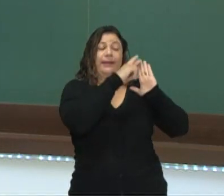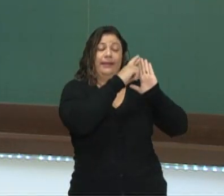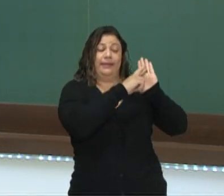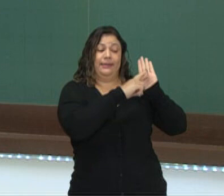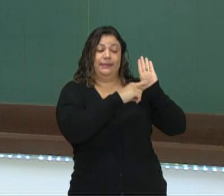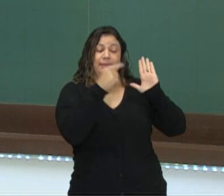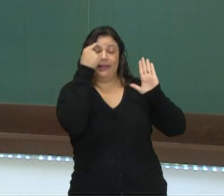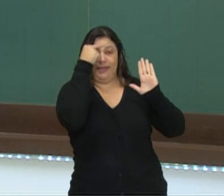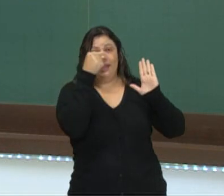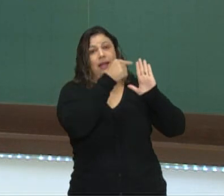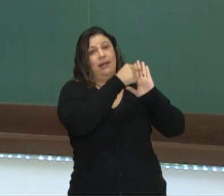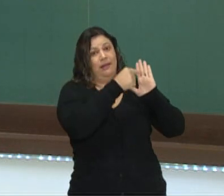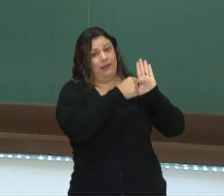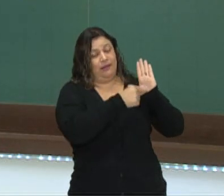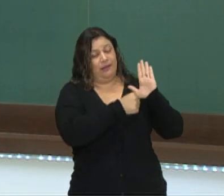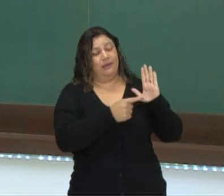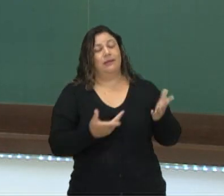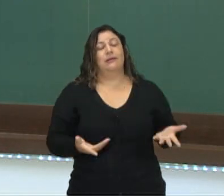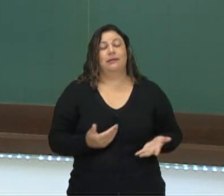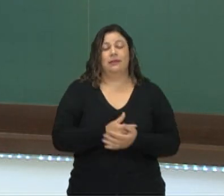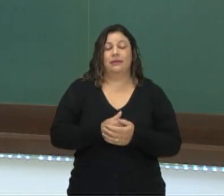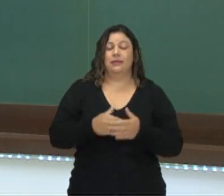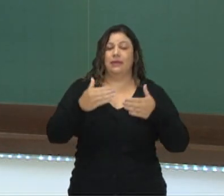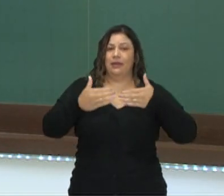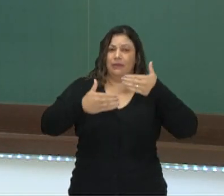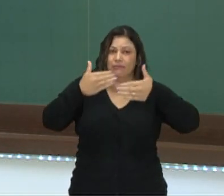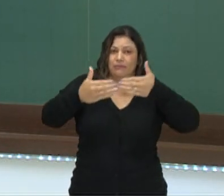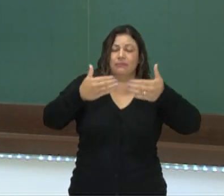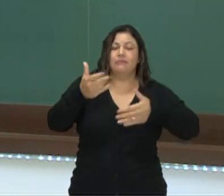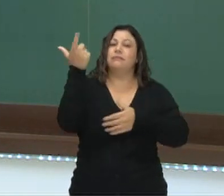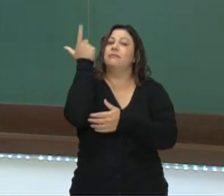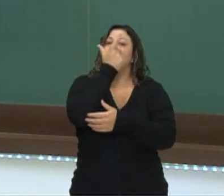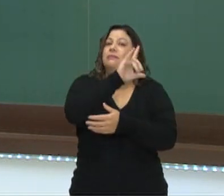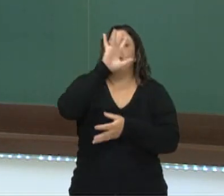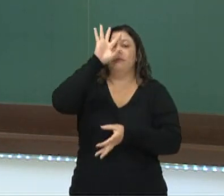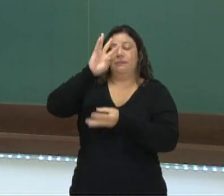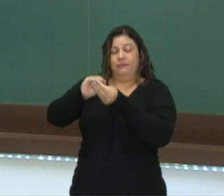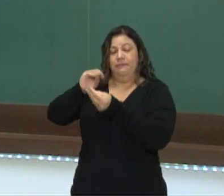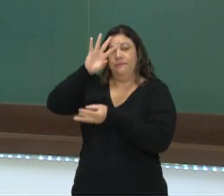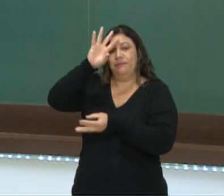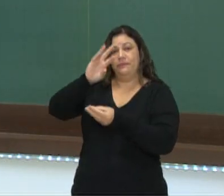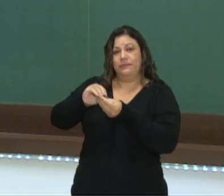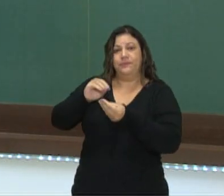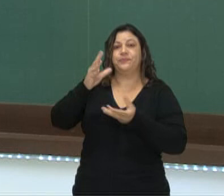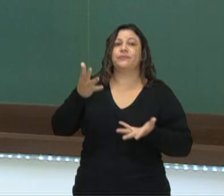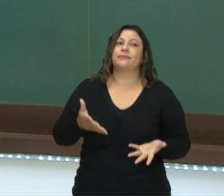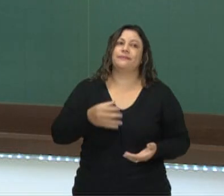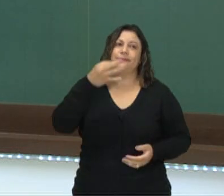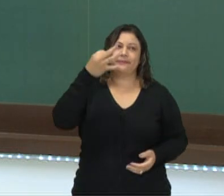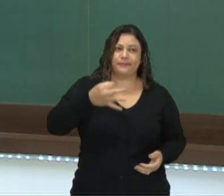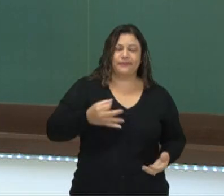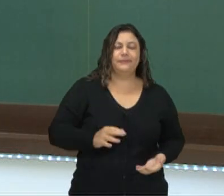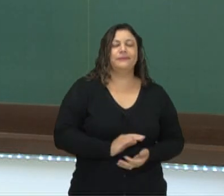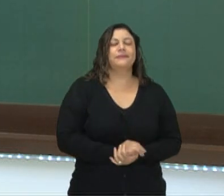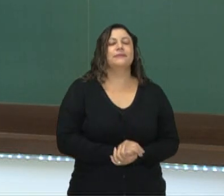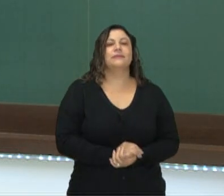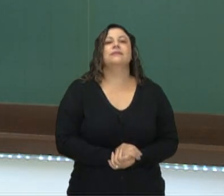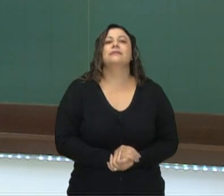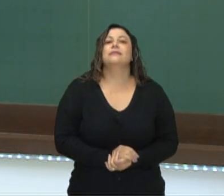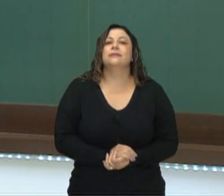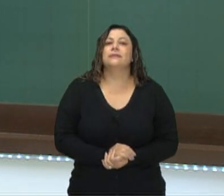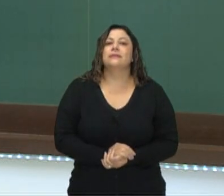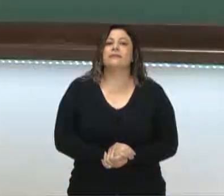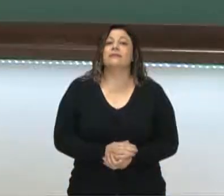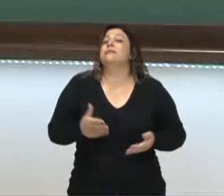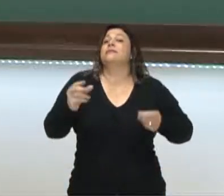vai resolver. Assim, você consegue aí chegar, né, no resultado correto, resolvendo aí da maneira mais adequada.